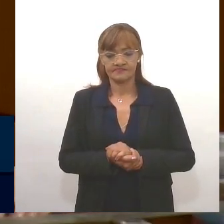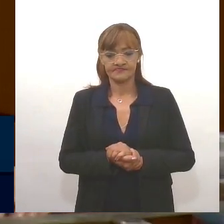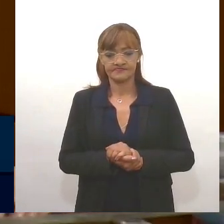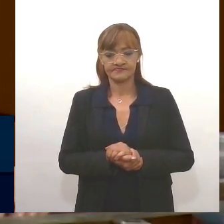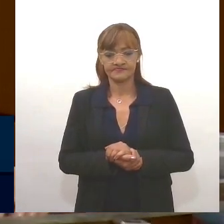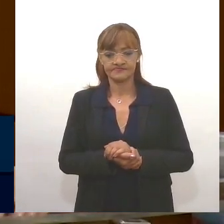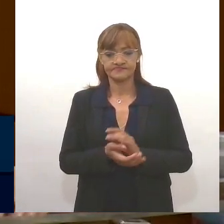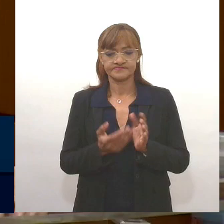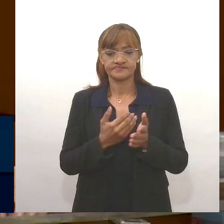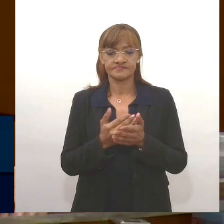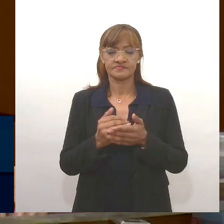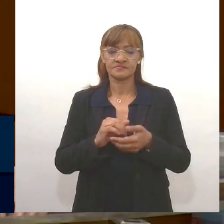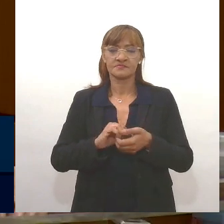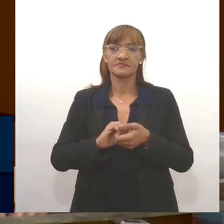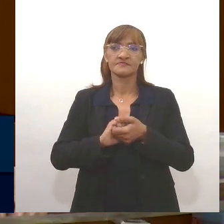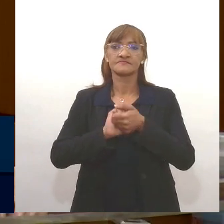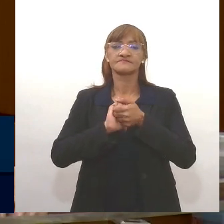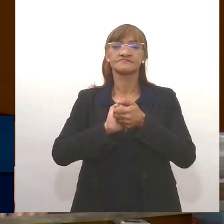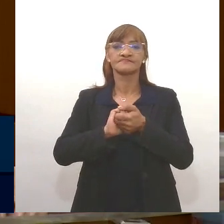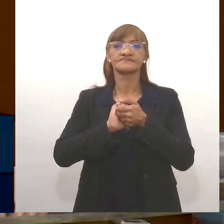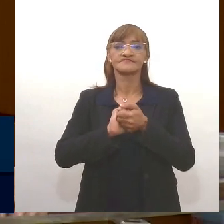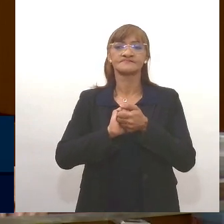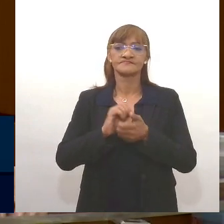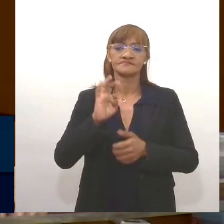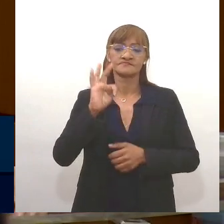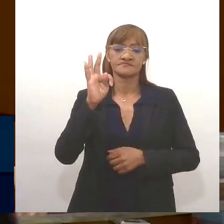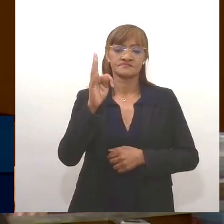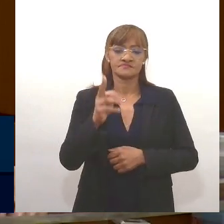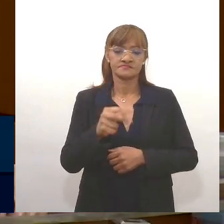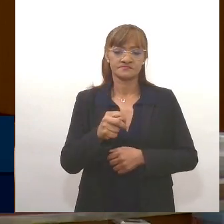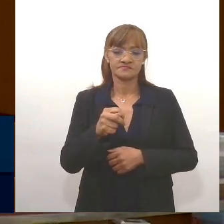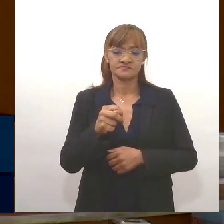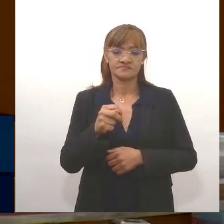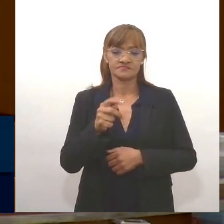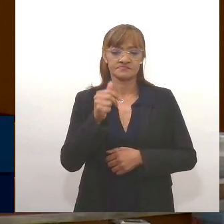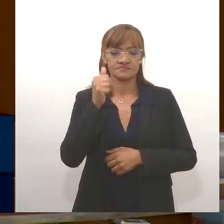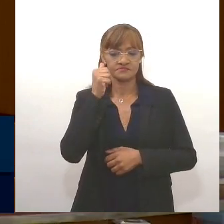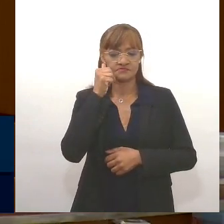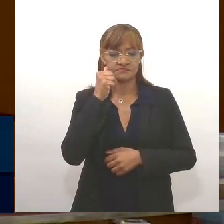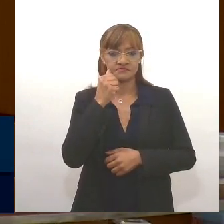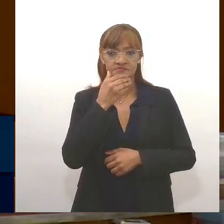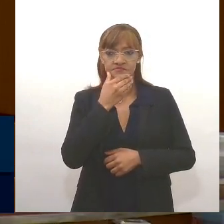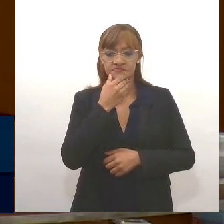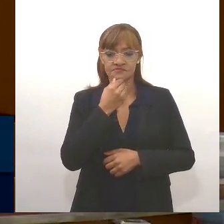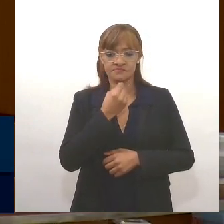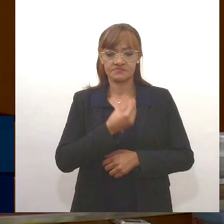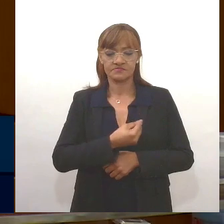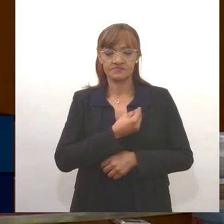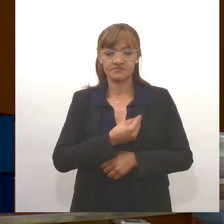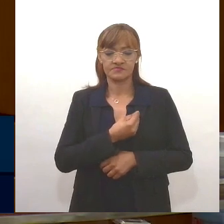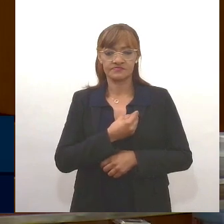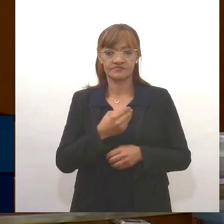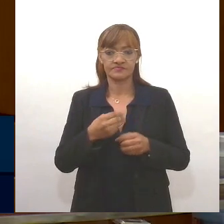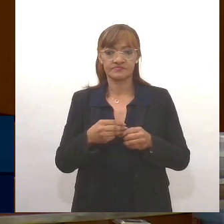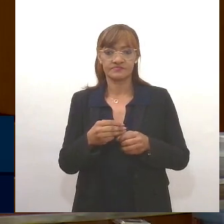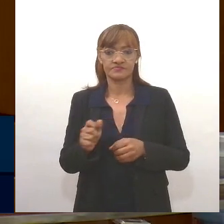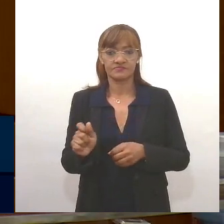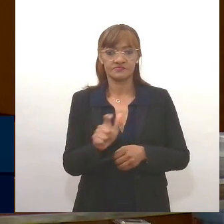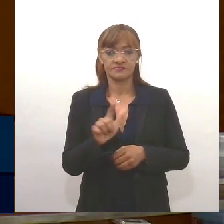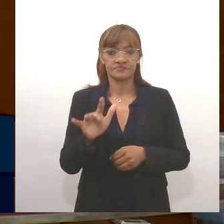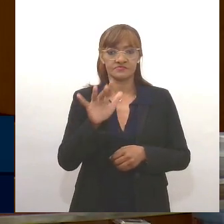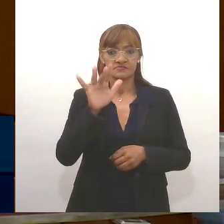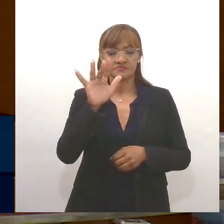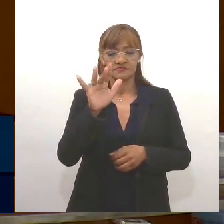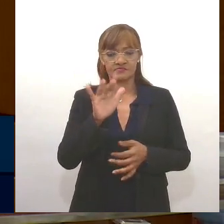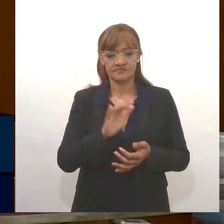as mulheres e aos homens Lages que aqui se encontram e repudiar